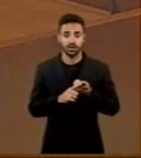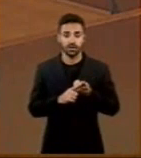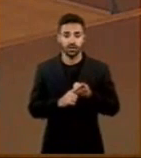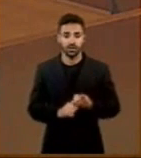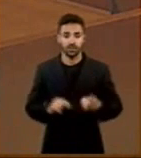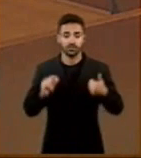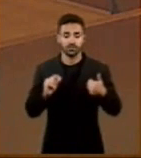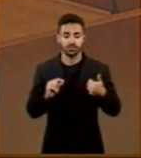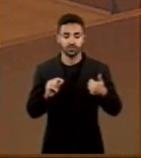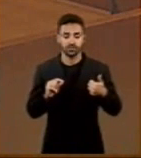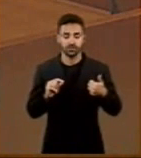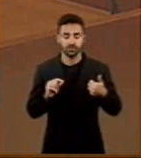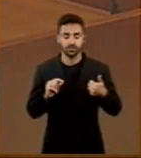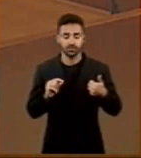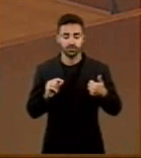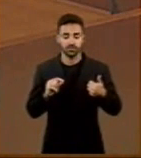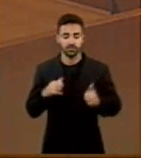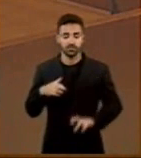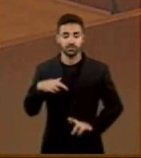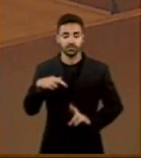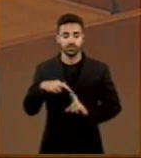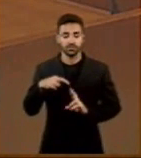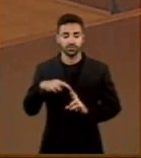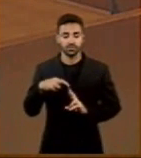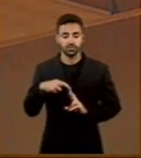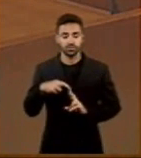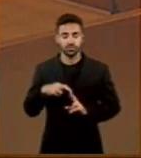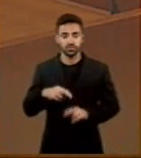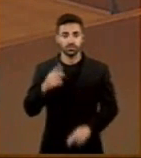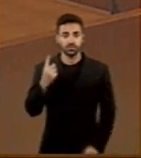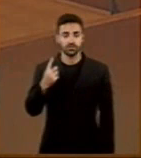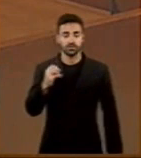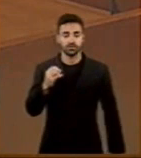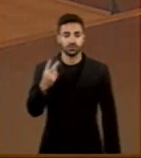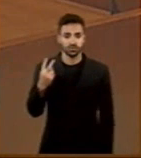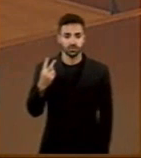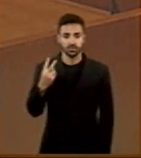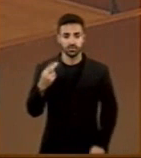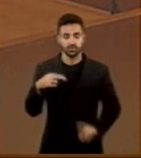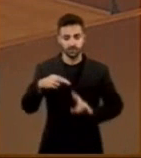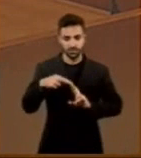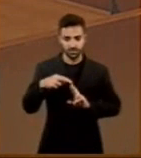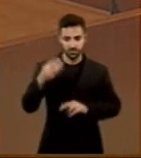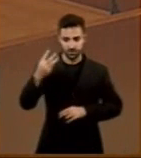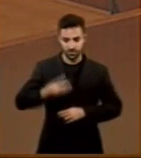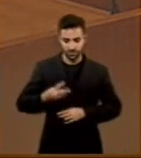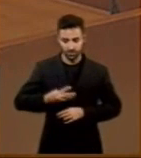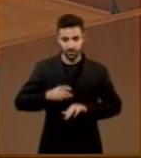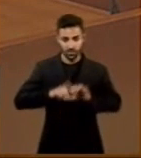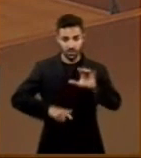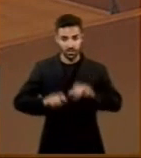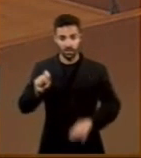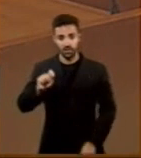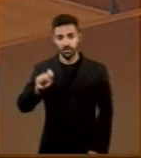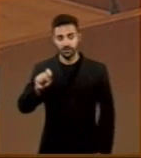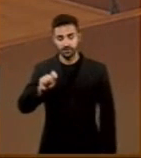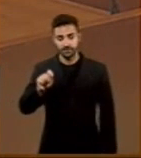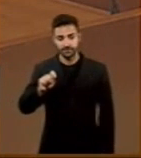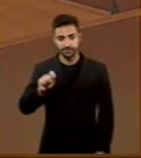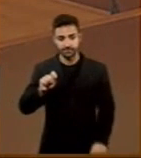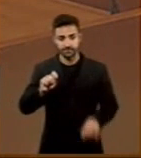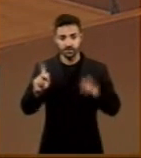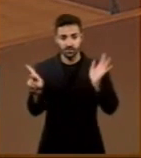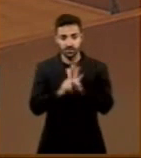893 da CLT, incisos 102, inciso 3º, a linha A, da